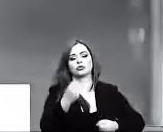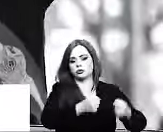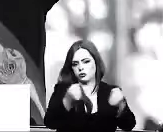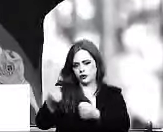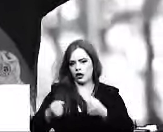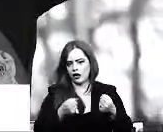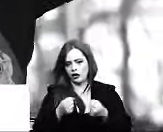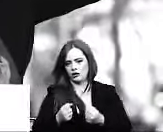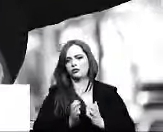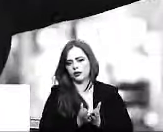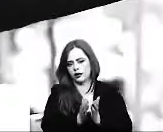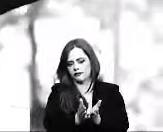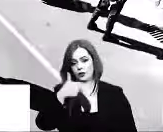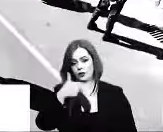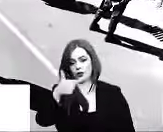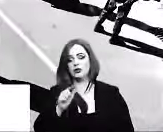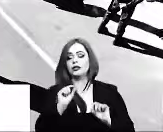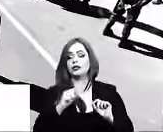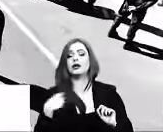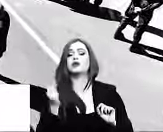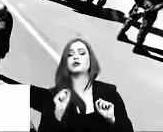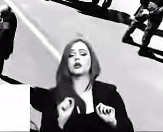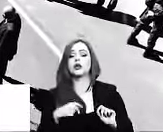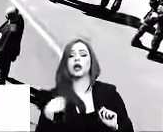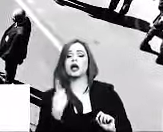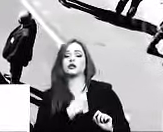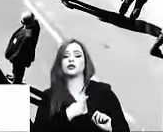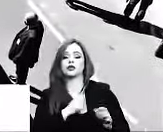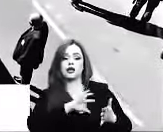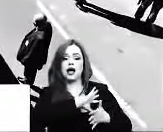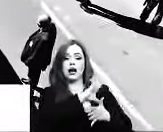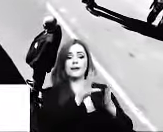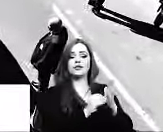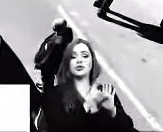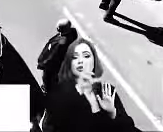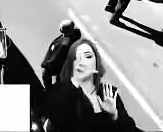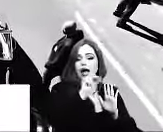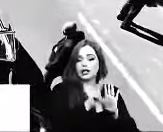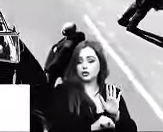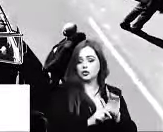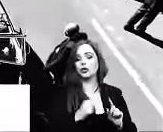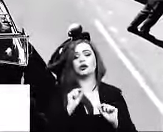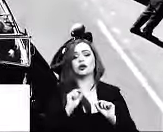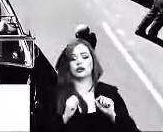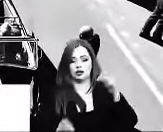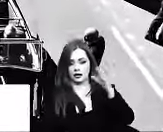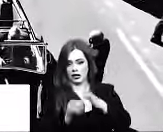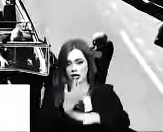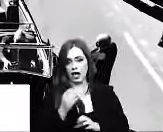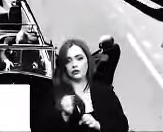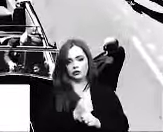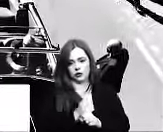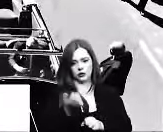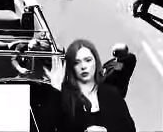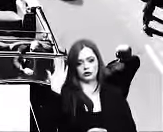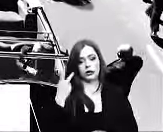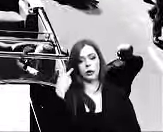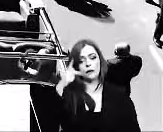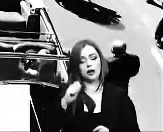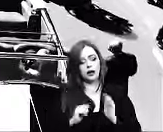israelense dar uma raquetada do Lula. Defensor do Hamas. Olha